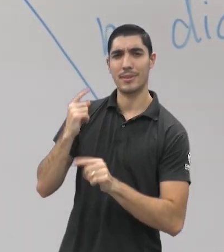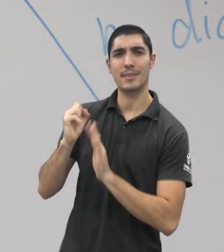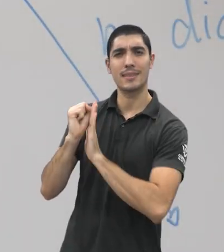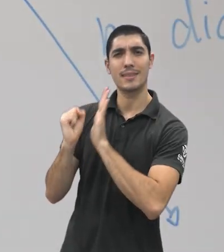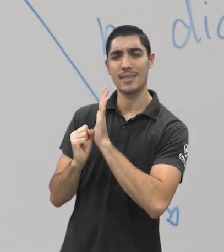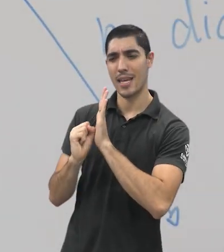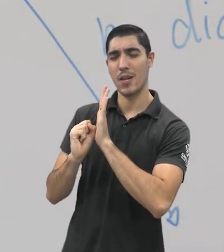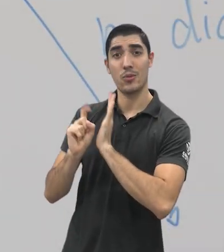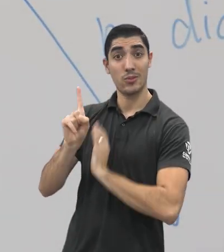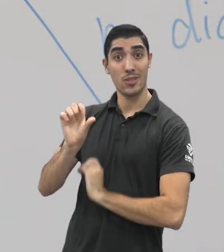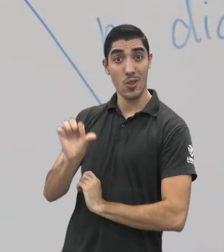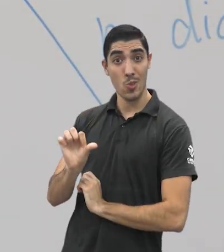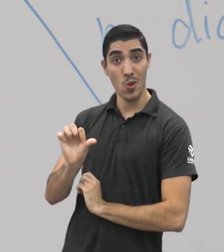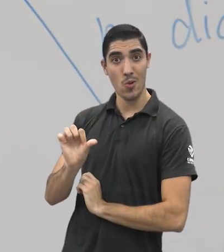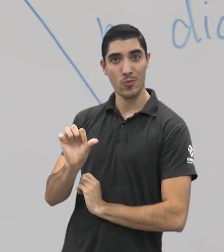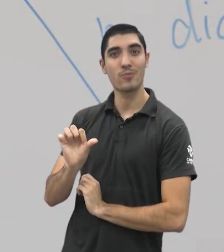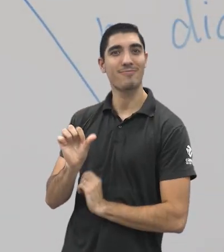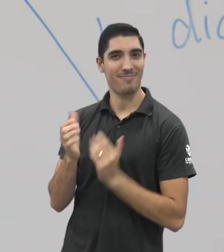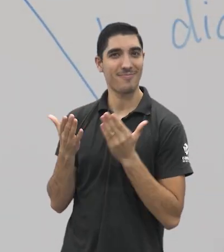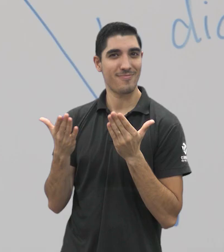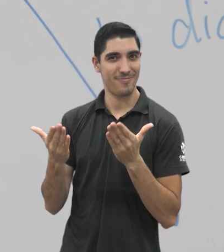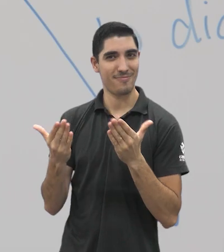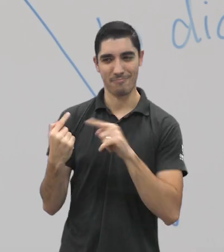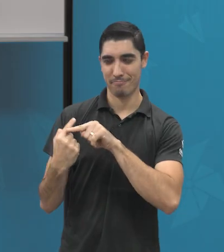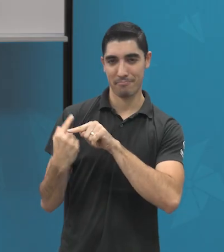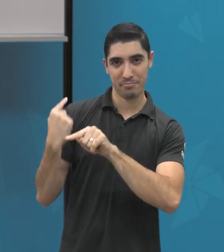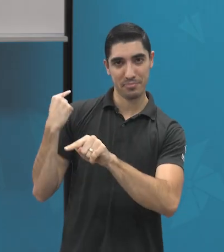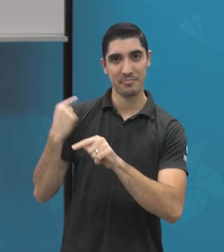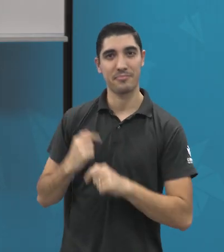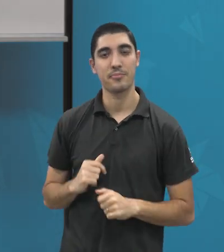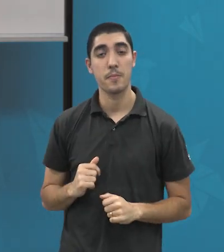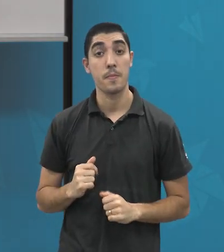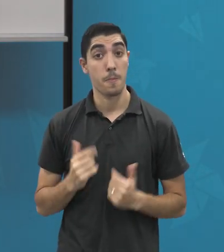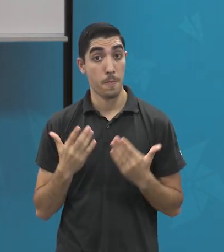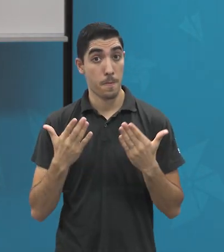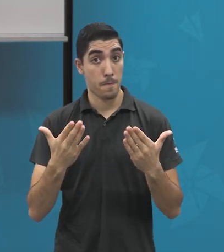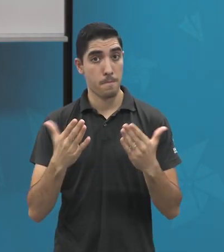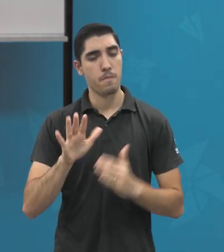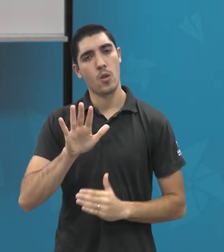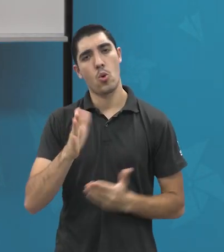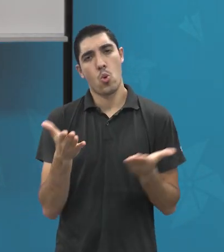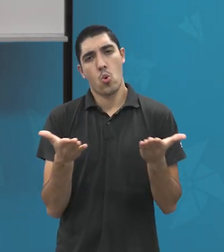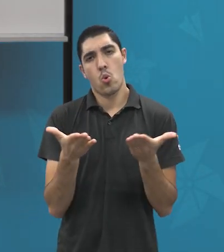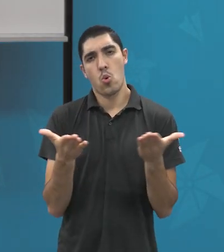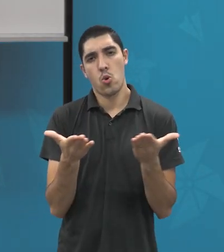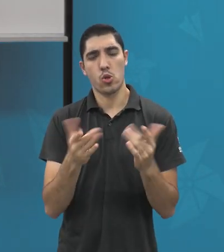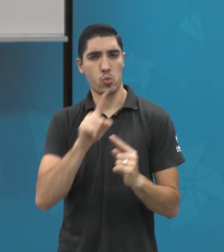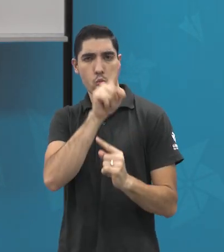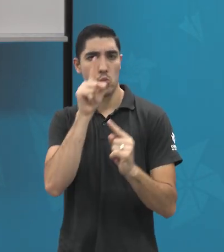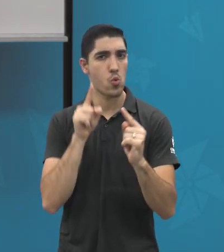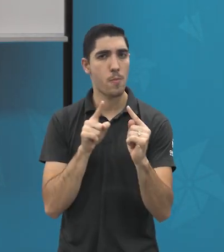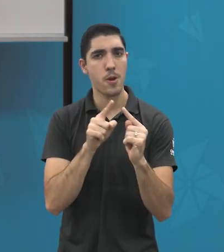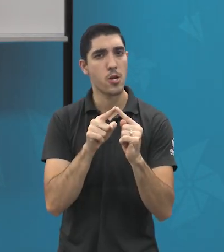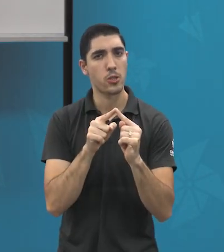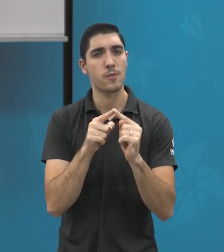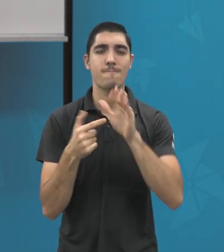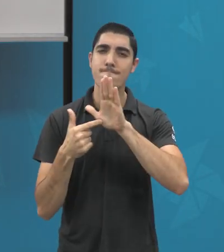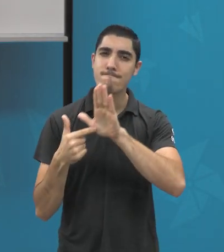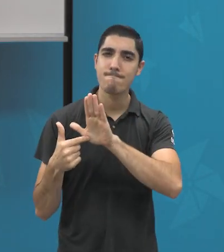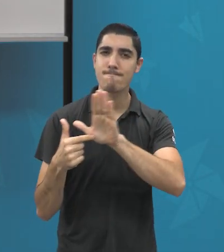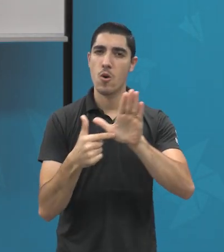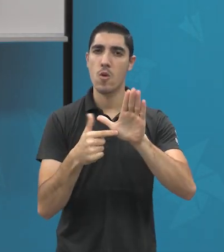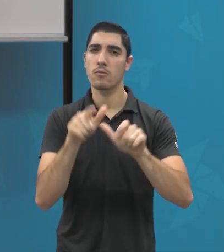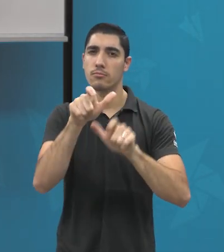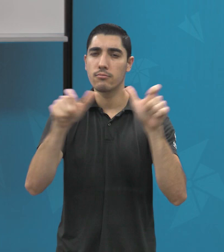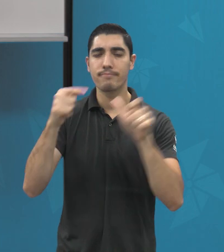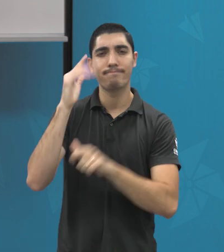que é um cara que viveu no século XIX. E a ideia da aula de hoje é pensar um pouco a